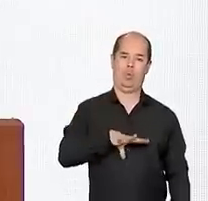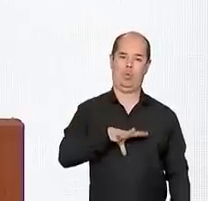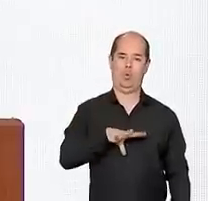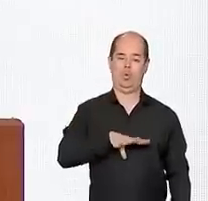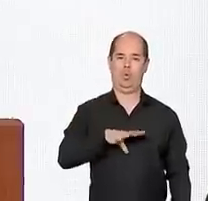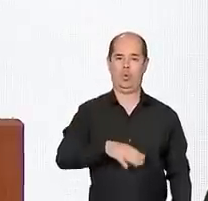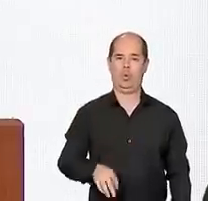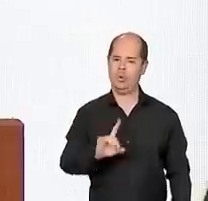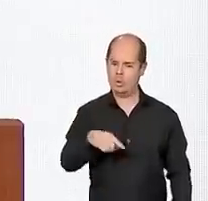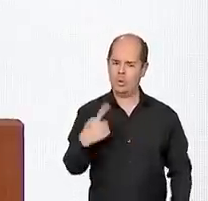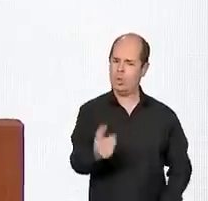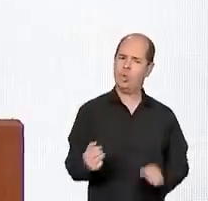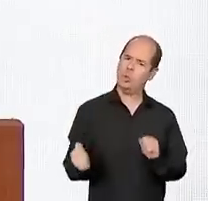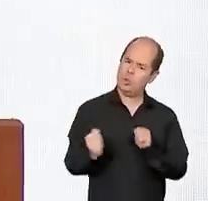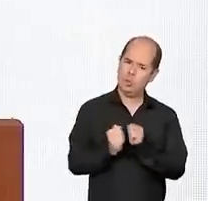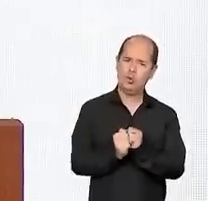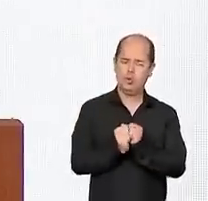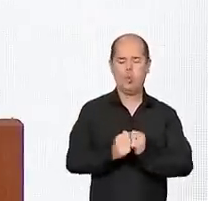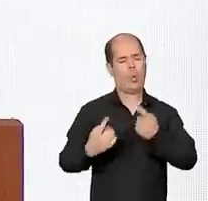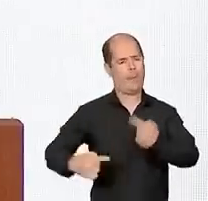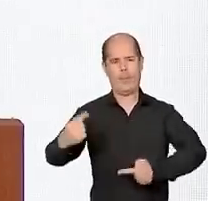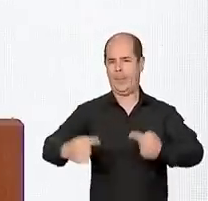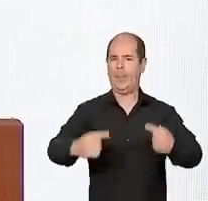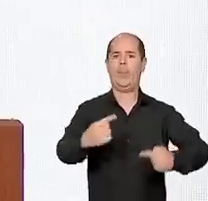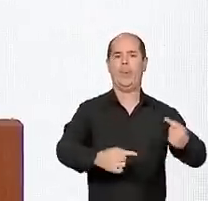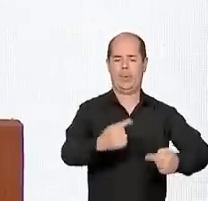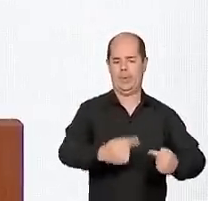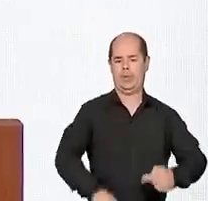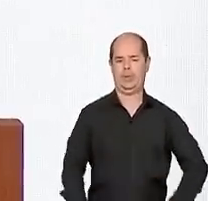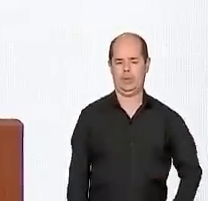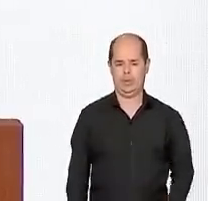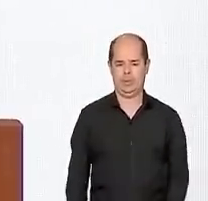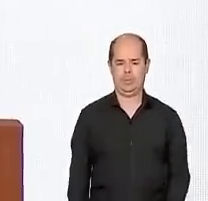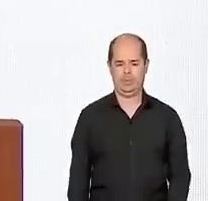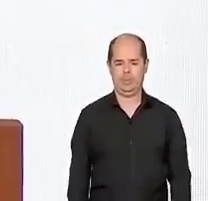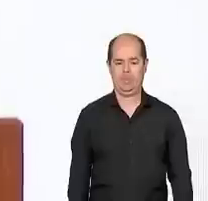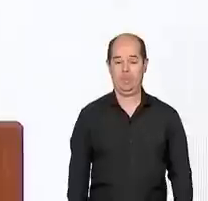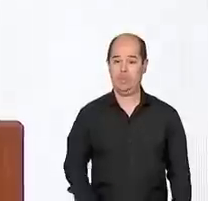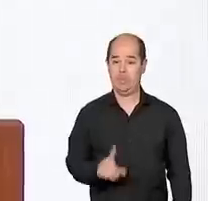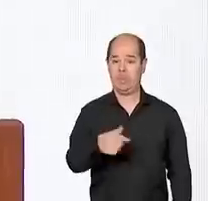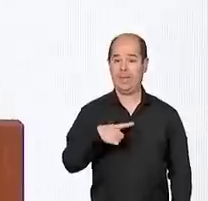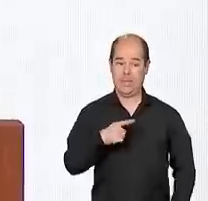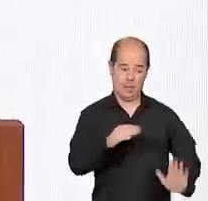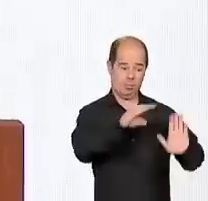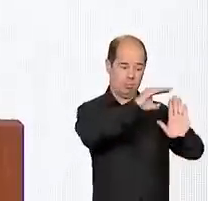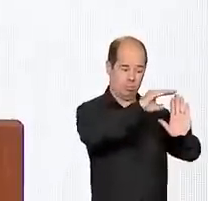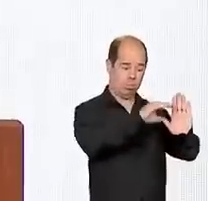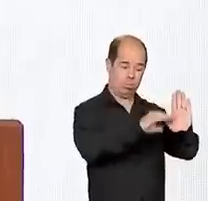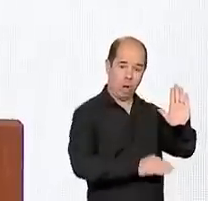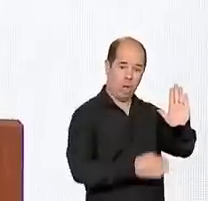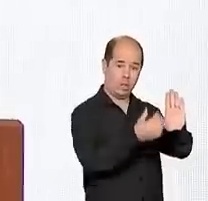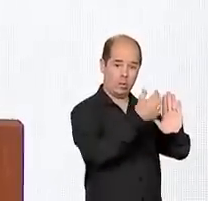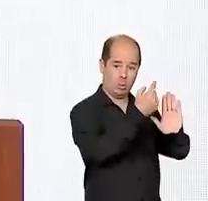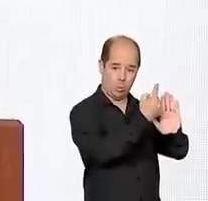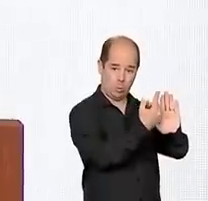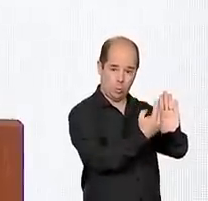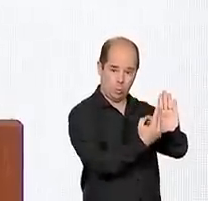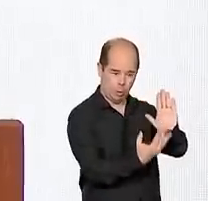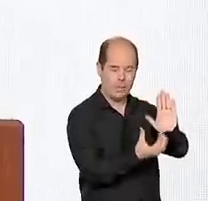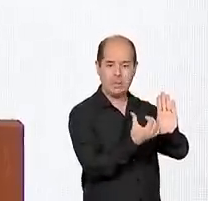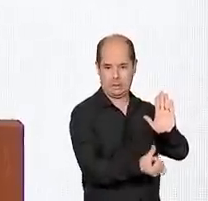né? Estamos juntos nessas políticas. São seis programas que formam